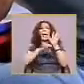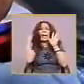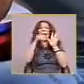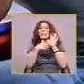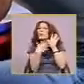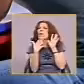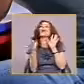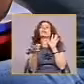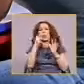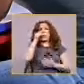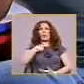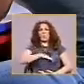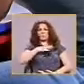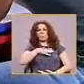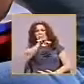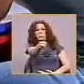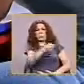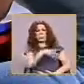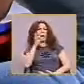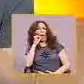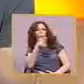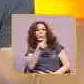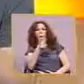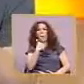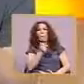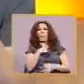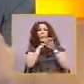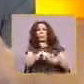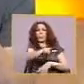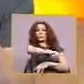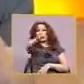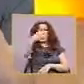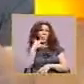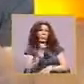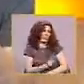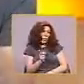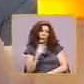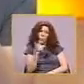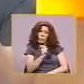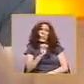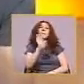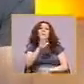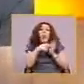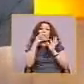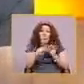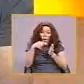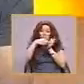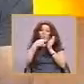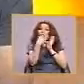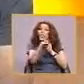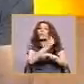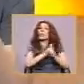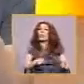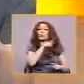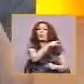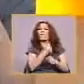Uma empresa que emprega um homossexual não pode discriminá-lo, não é? Não pode, inclusive o próprio Código de Trabalho já proíbe explicitamente essa discriminação